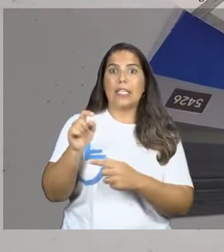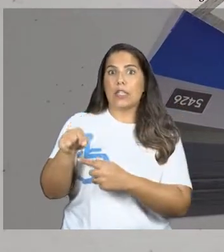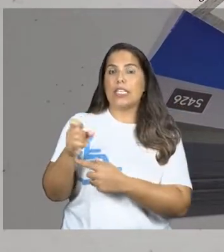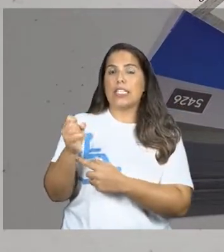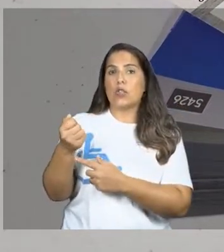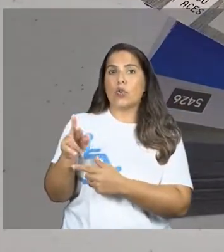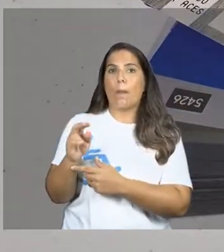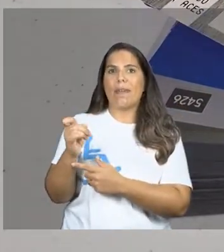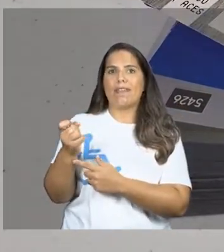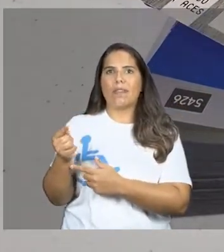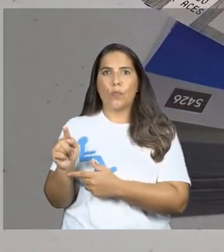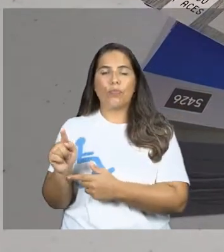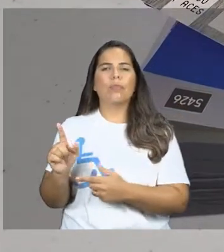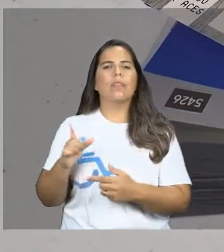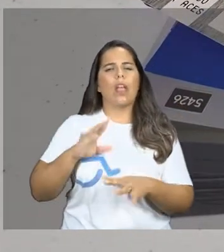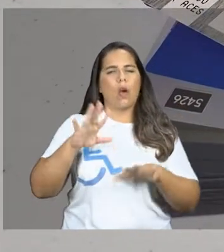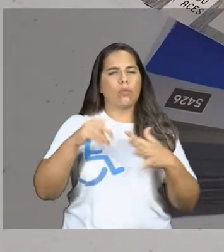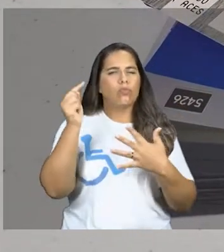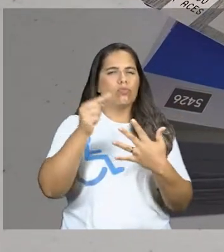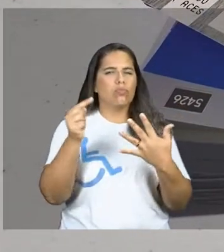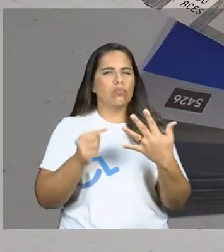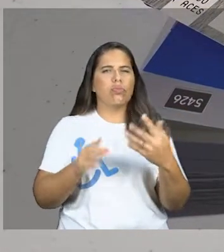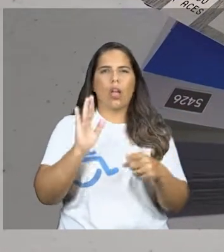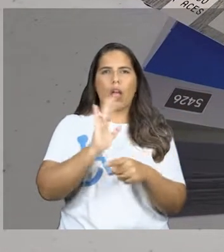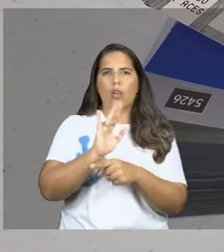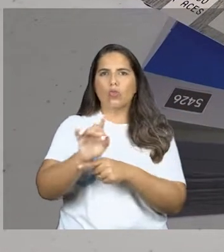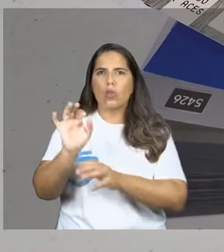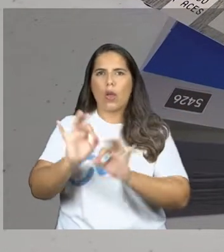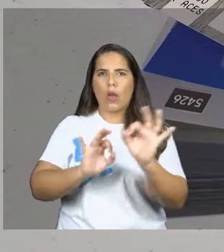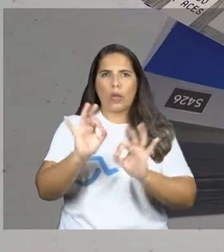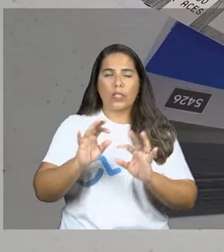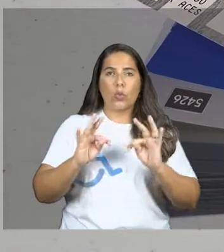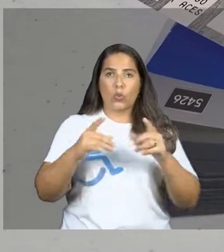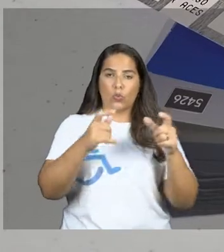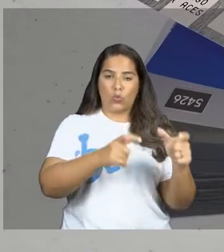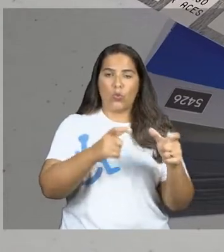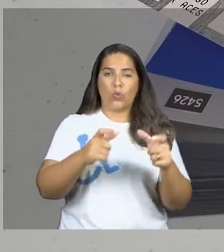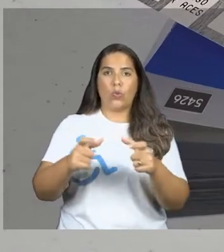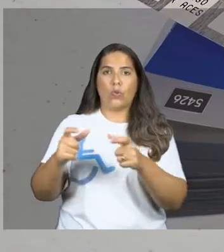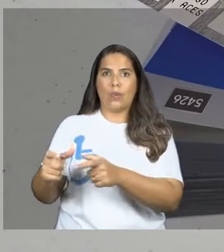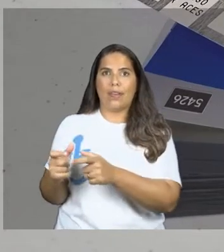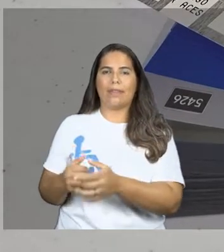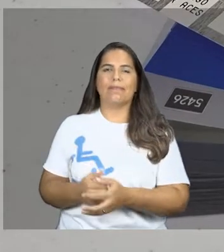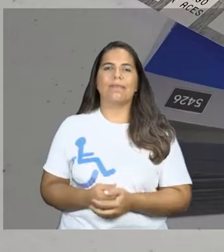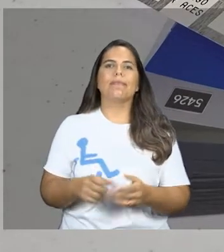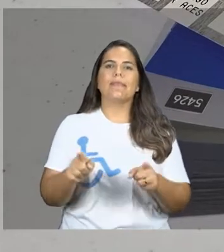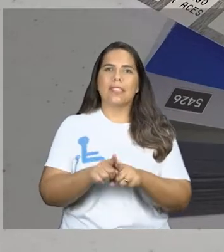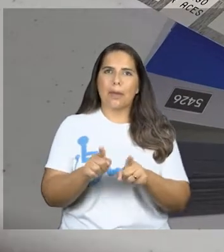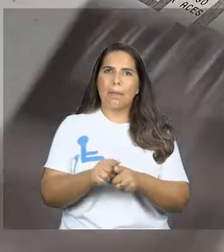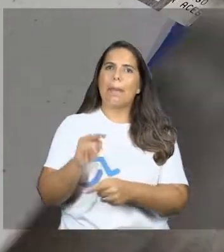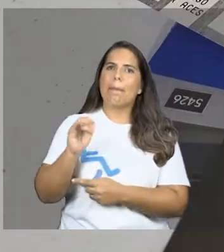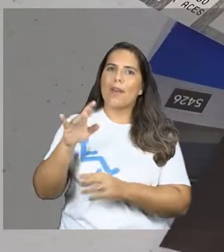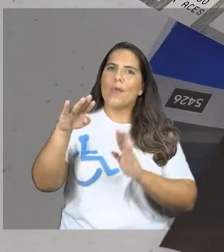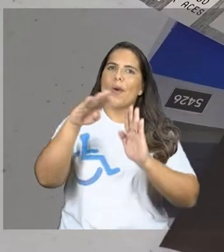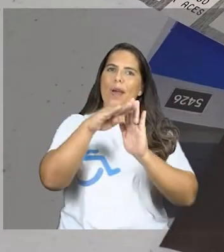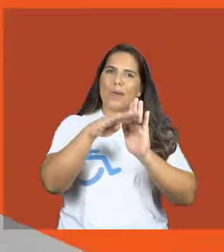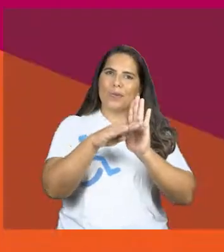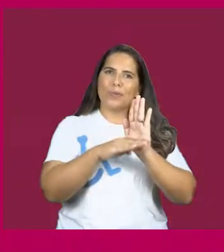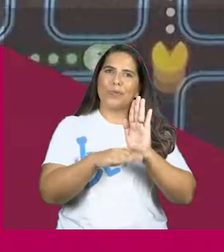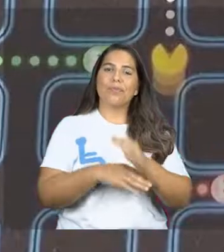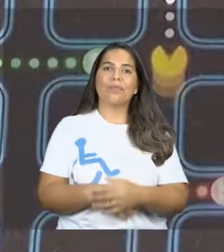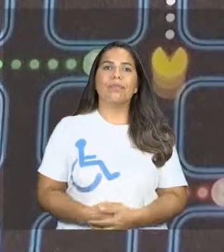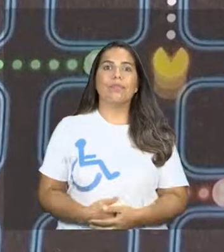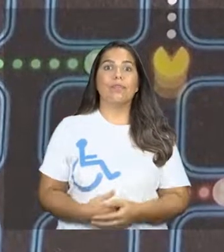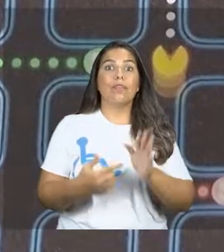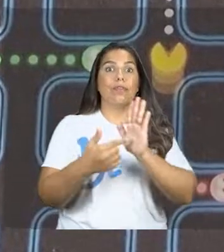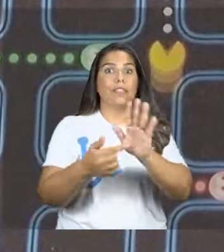pressão. Também vem alguns itens para ajudar você a posicionar tudo no lugar. E é claro, o manual de instruções. E